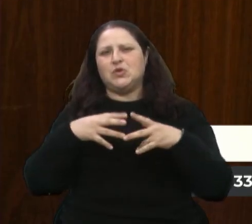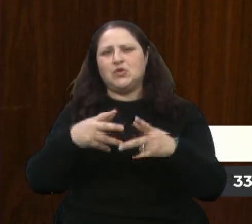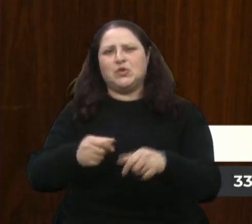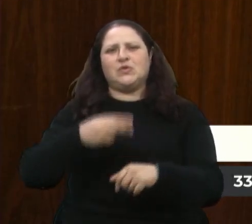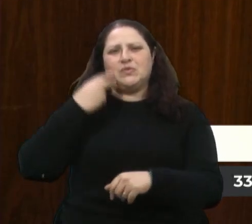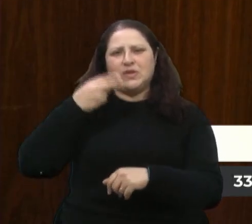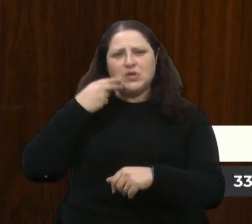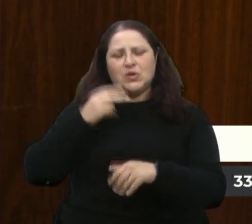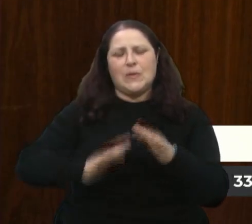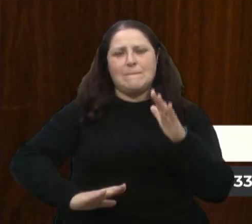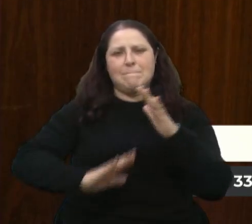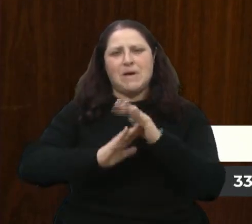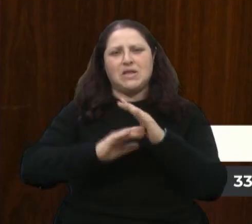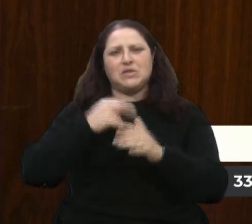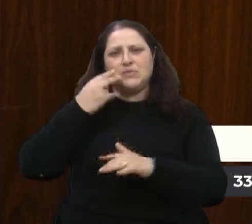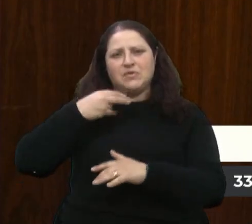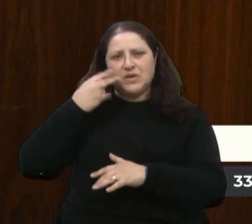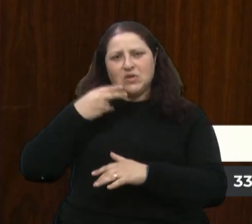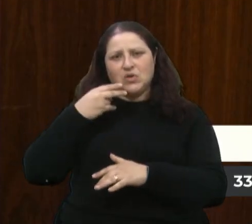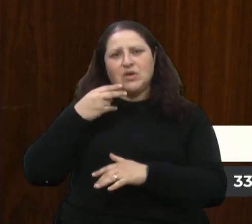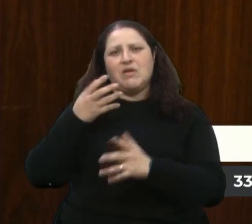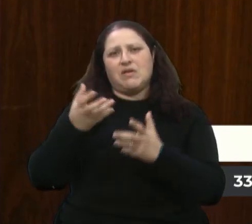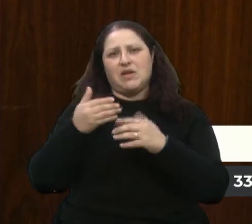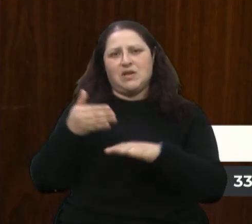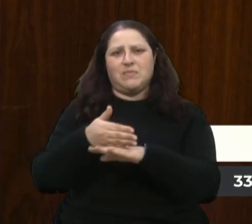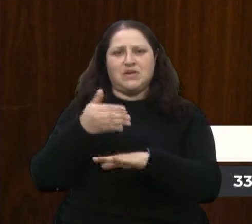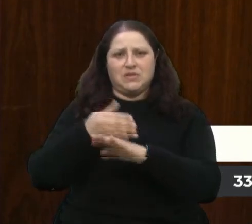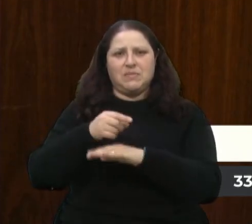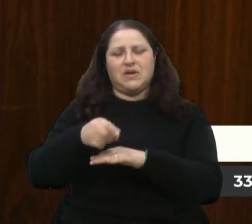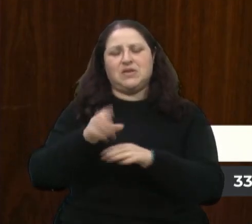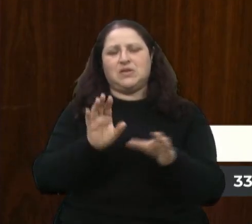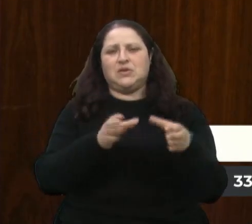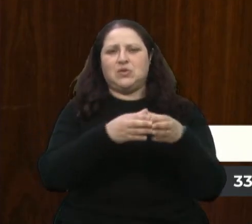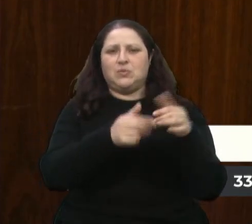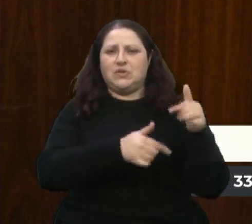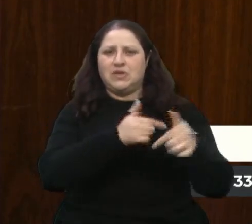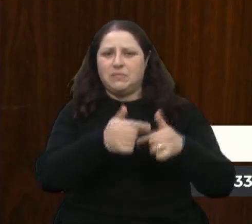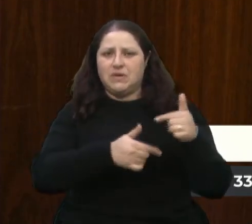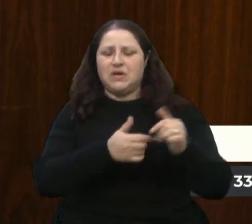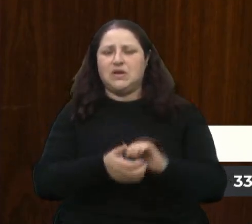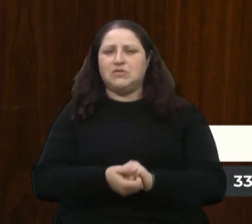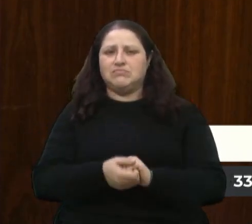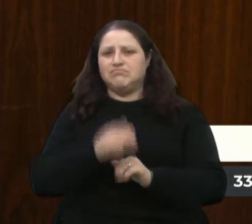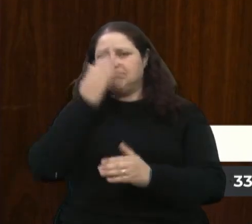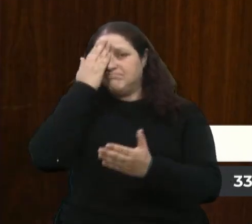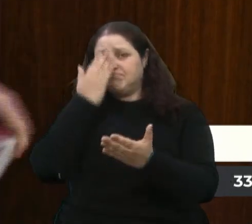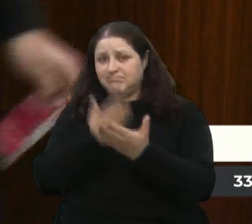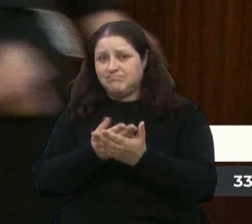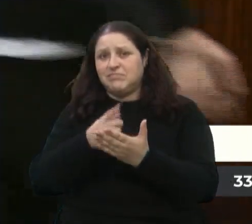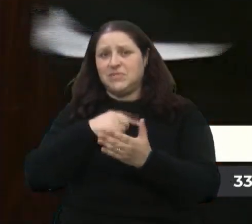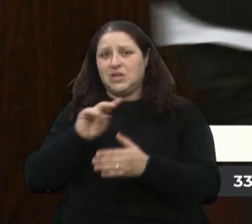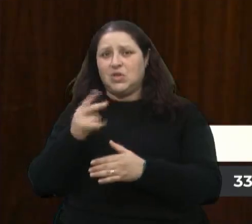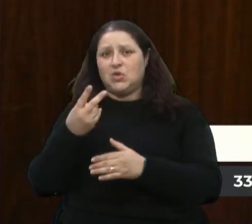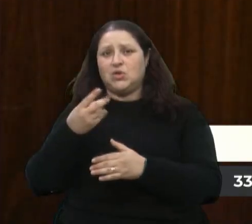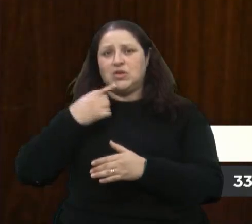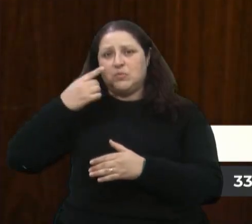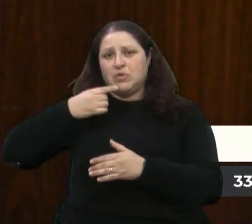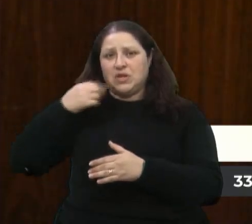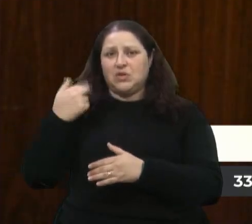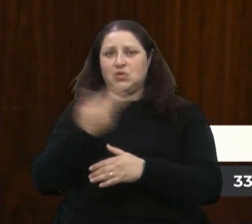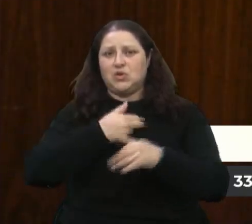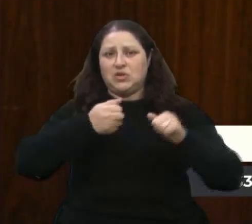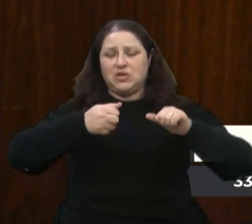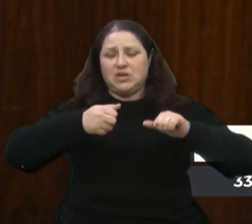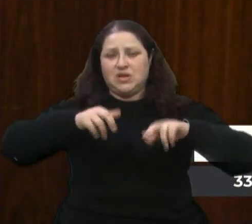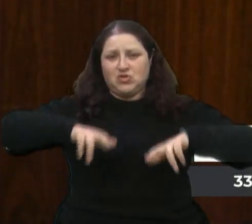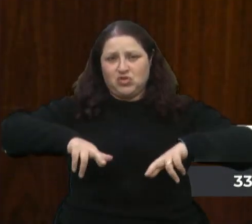que o máximo de vereadores queira estar presente nesta frente parlamentar. Com certeza, com os 2 deputados da nossa região,